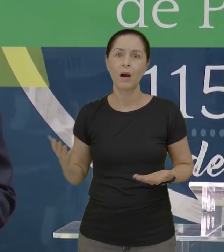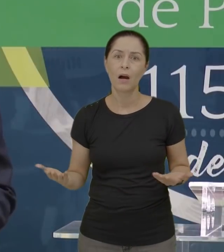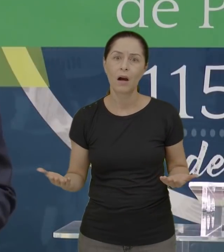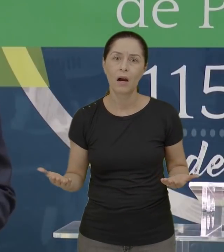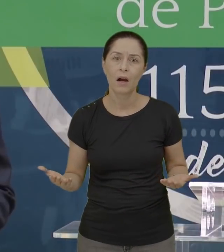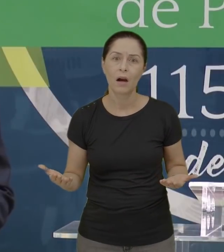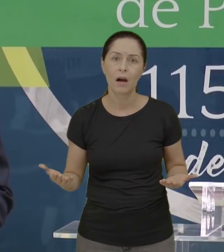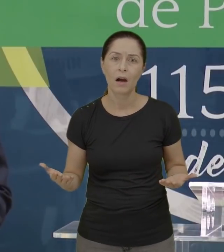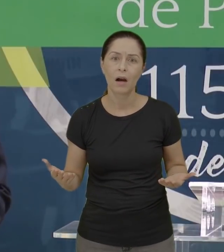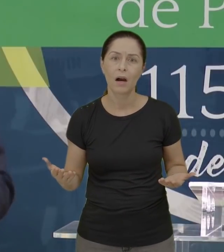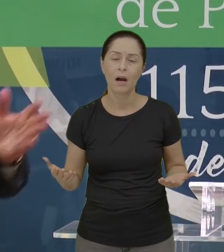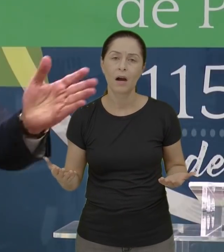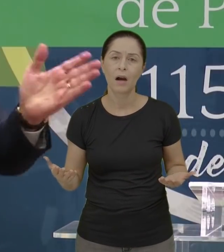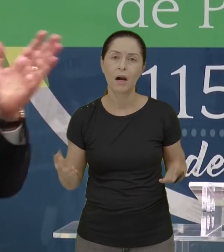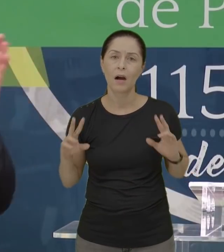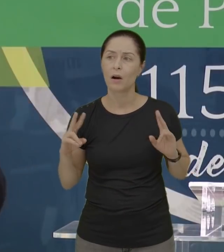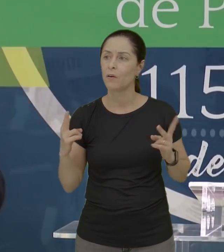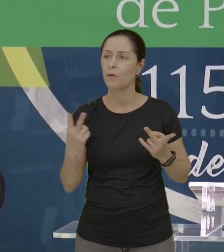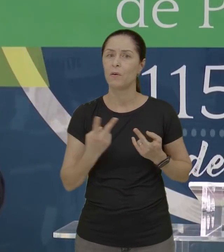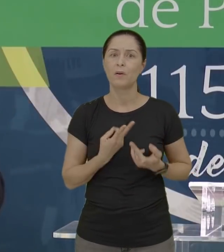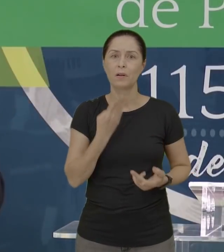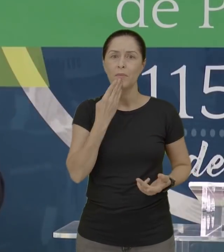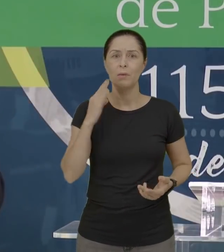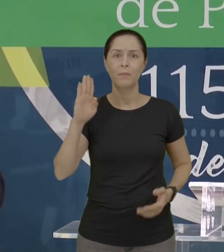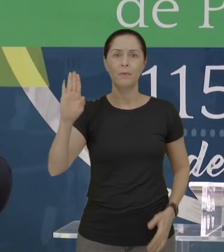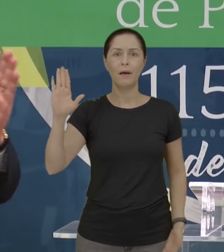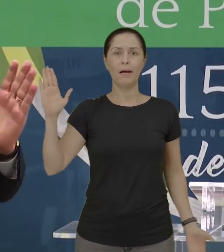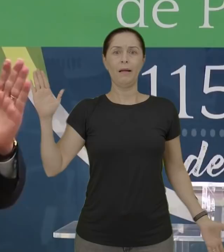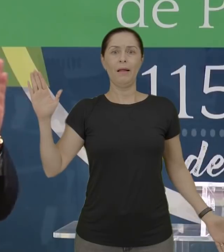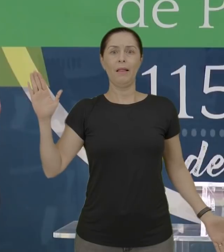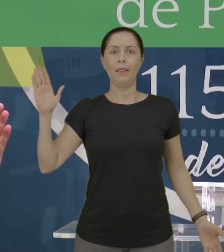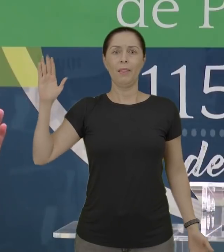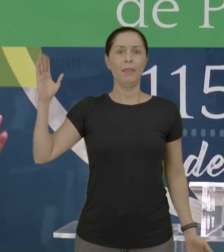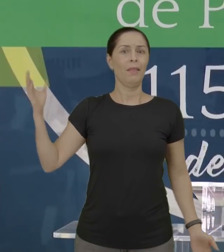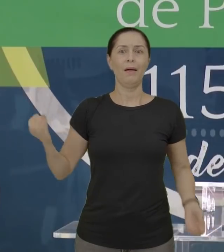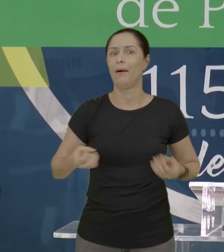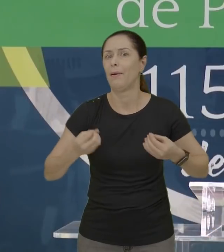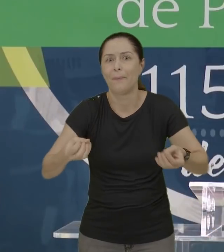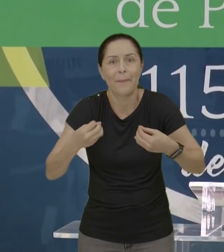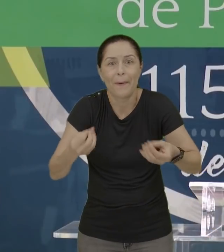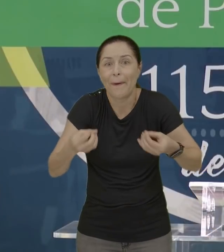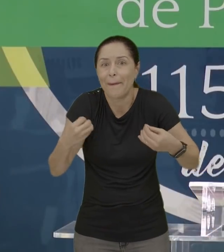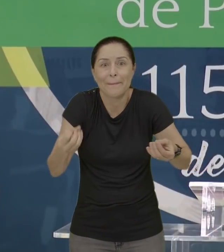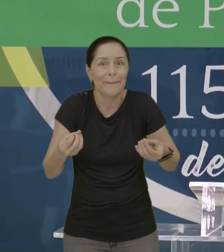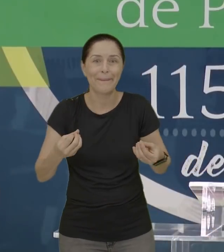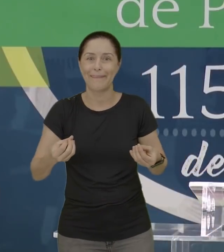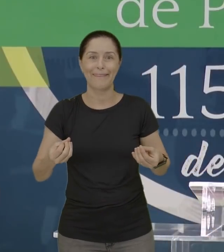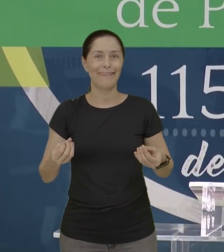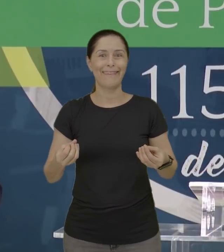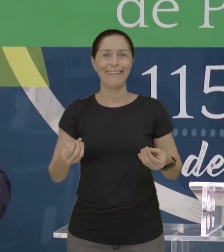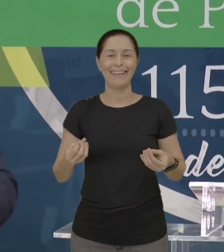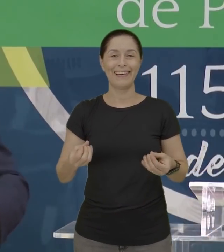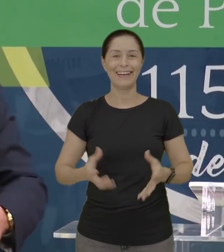promessa. Parece que Deus está contra Deus, que a razão está contra a fé.